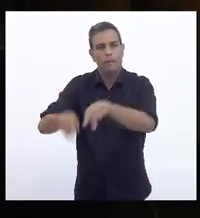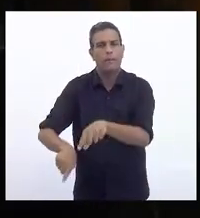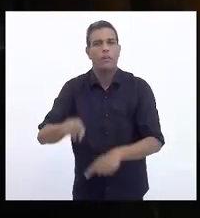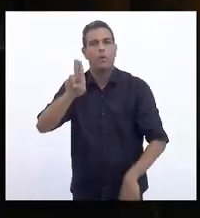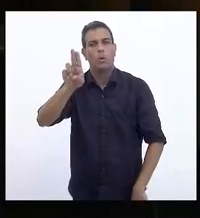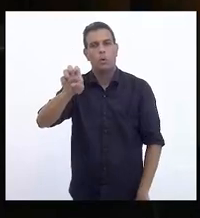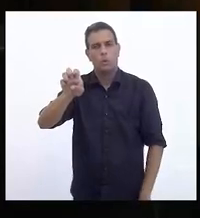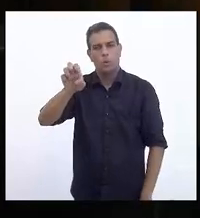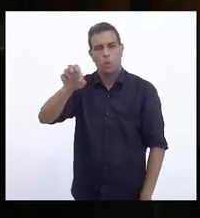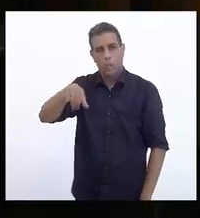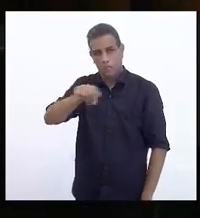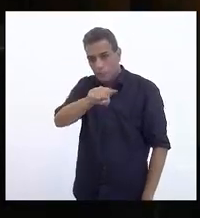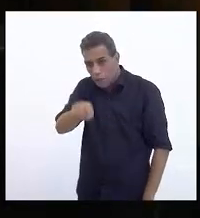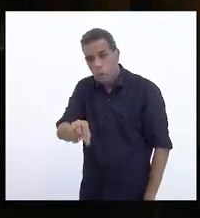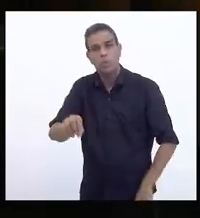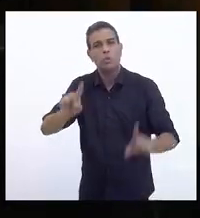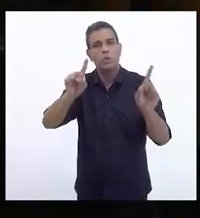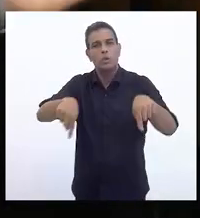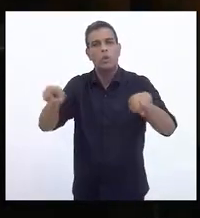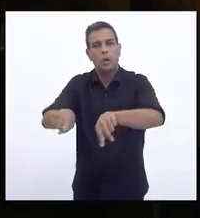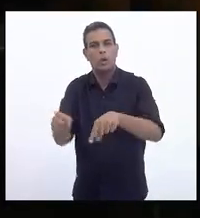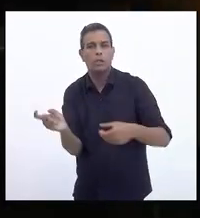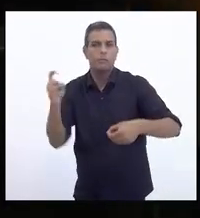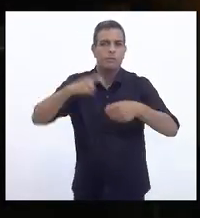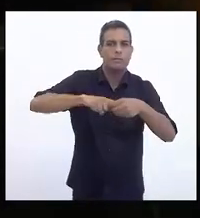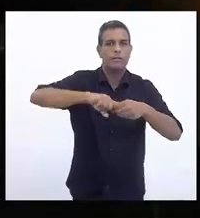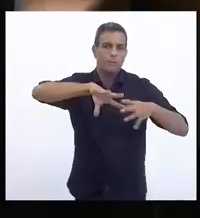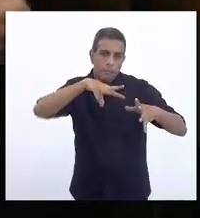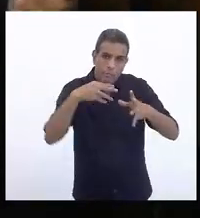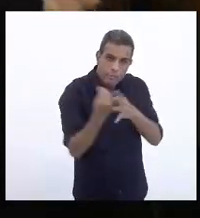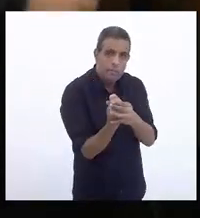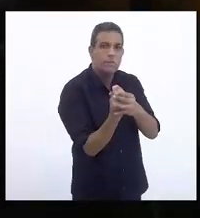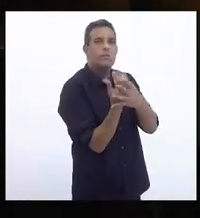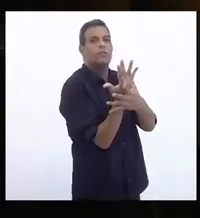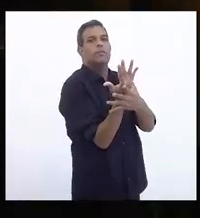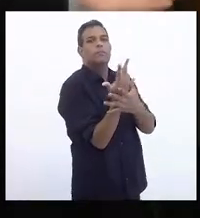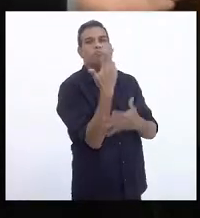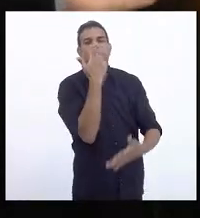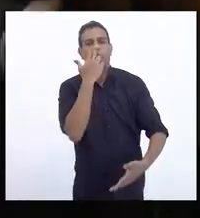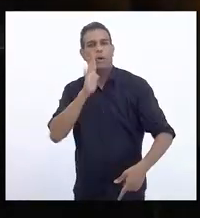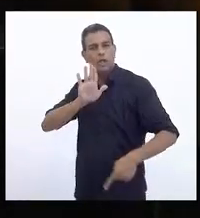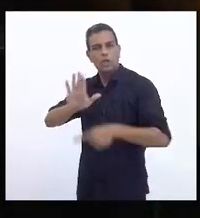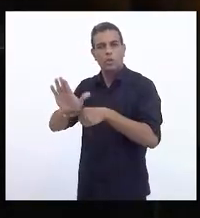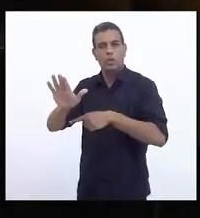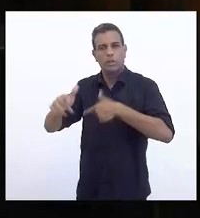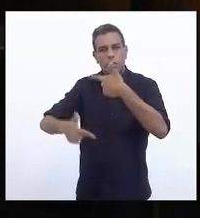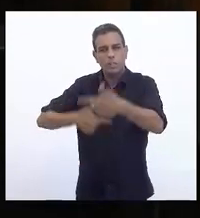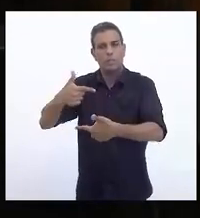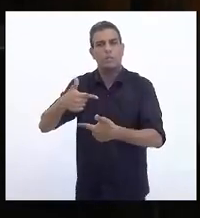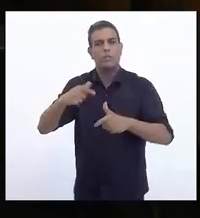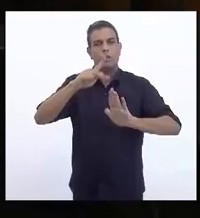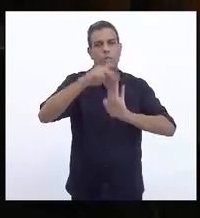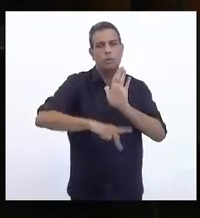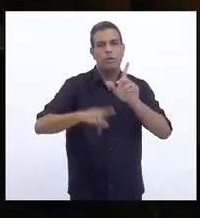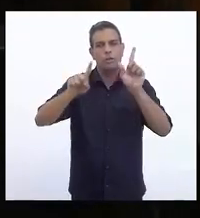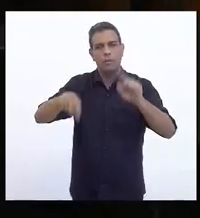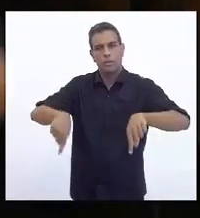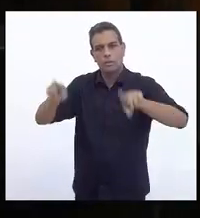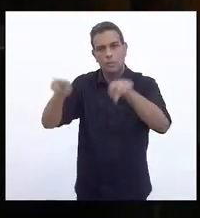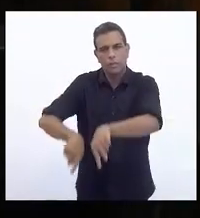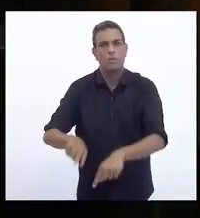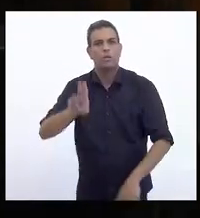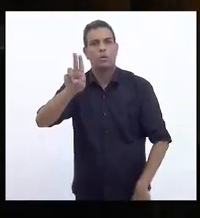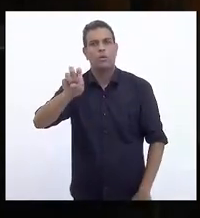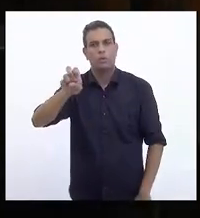anos consecutivos de inanição, agora me aparece alguém querendo ser o salvador da pátria com um projeto que extingue a universidade